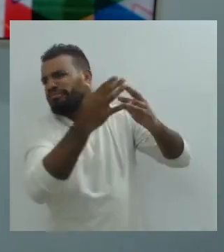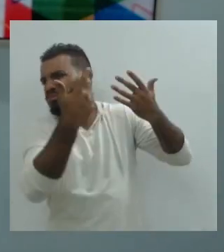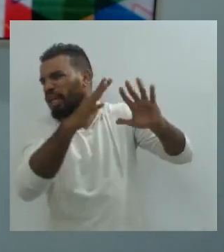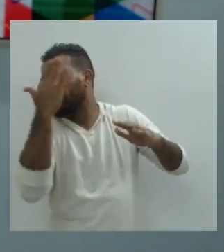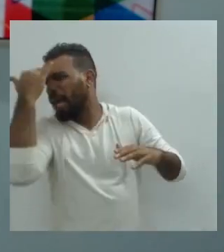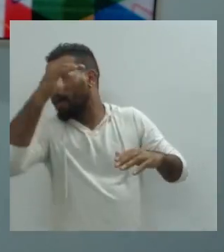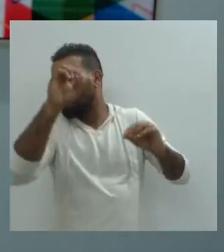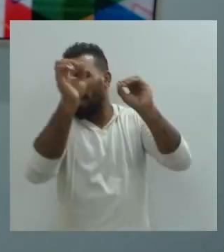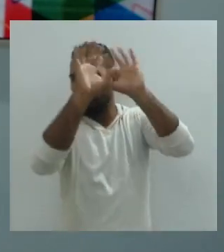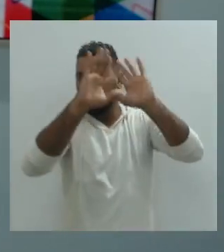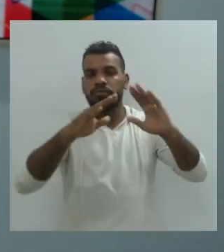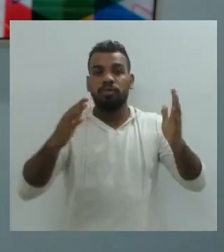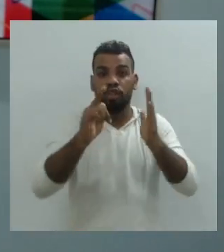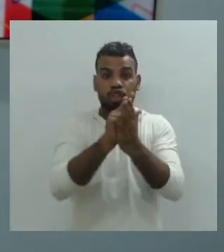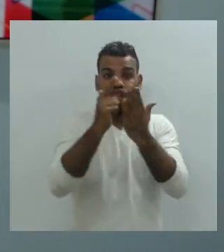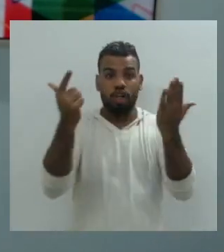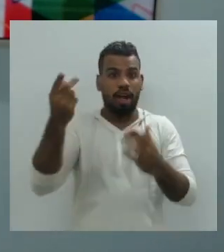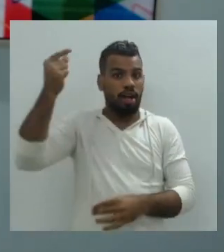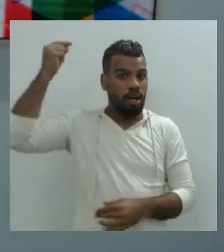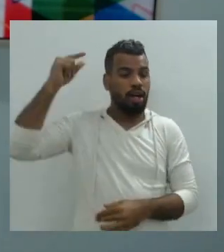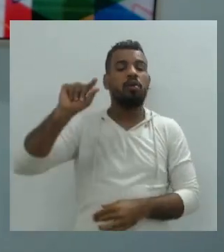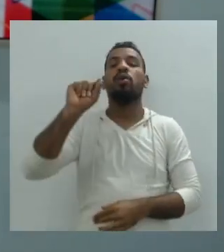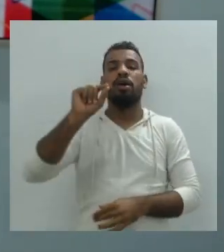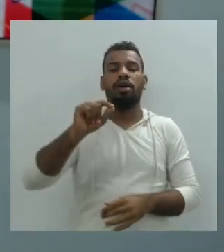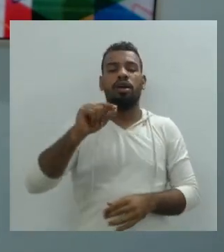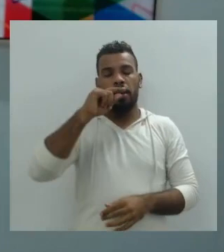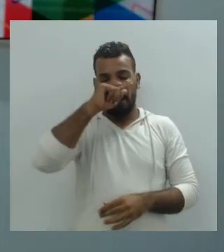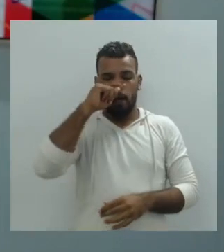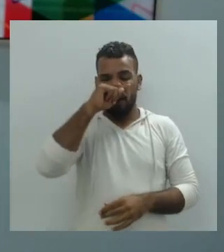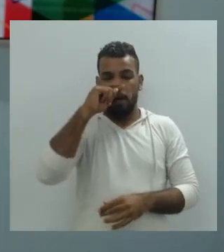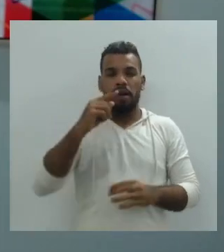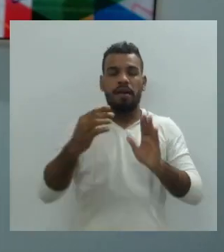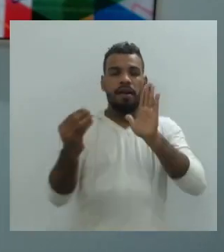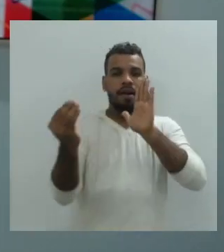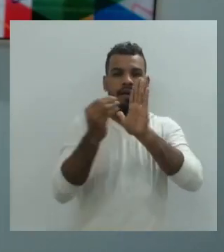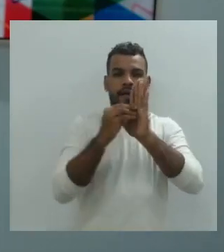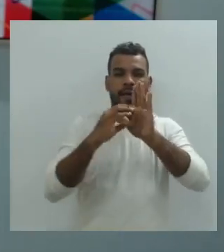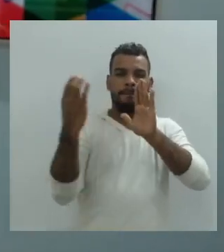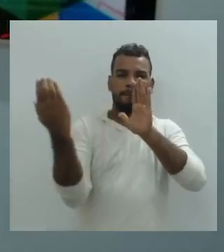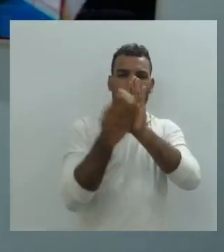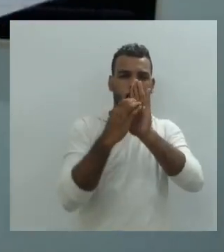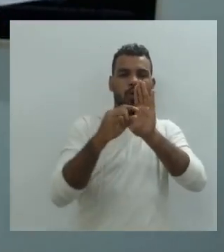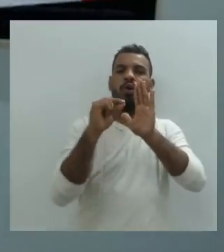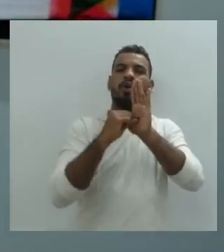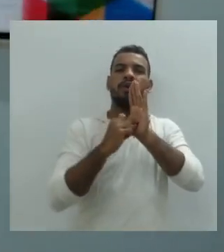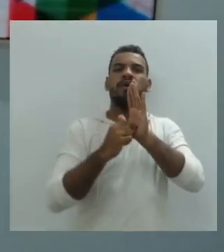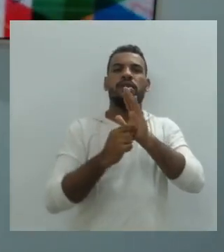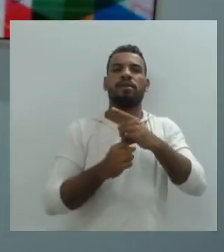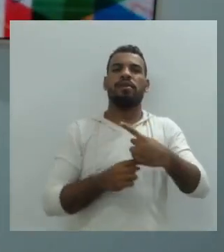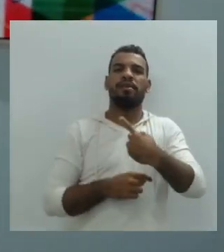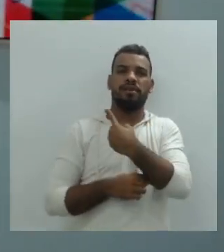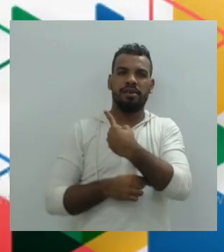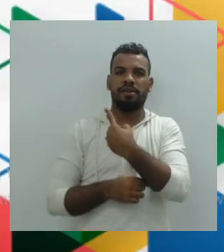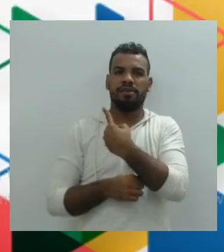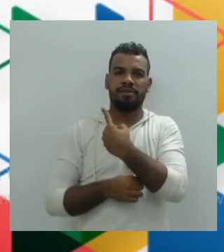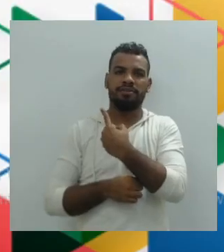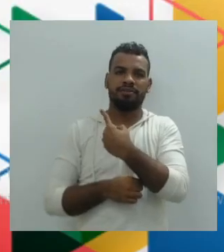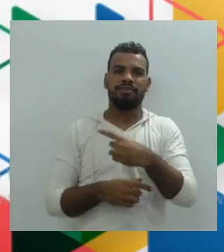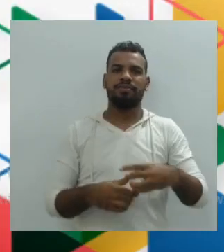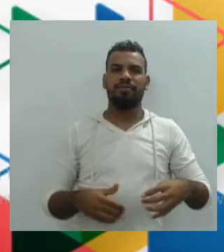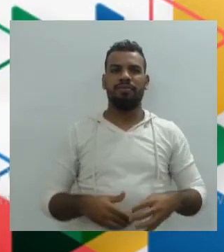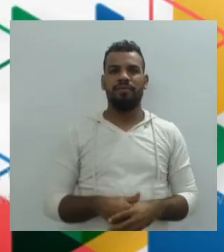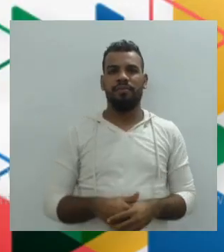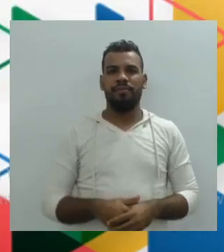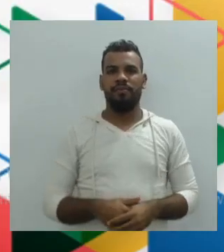em jornais da época era muito fácil encontrar publicações, postagens, como a que o Robertão vai mostrar aí na sua